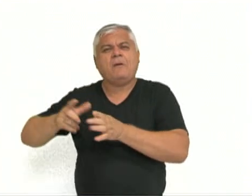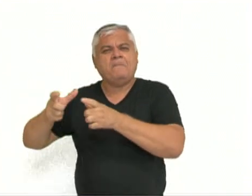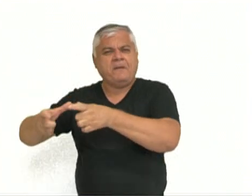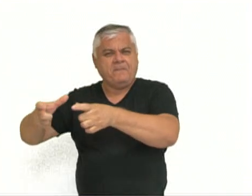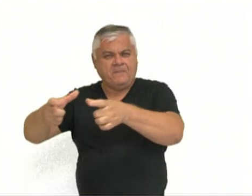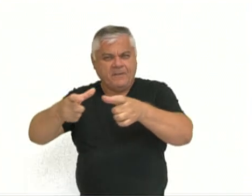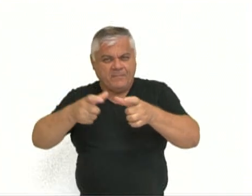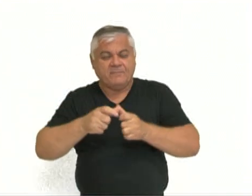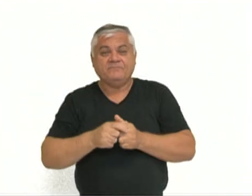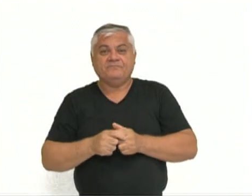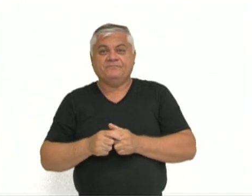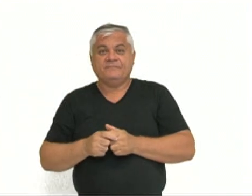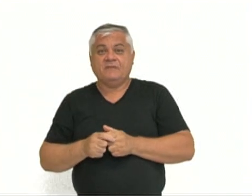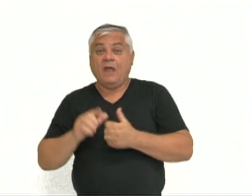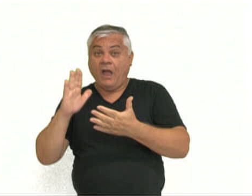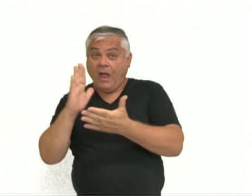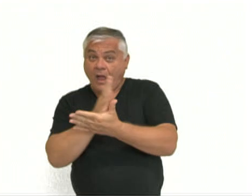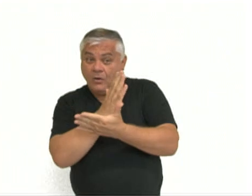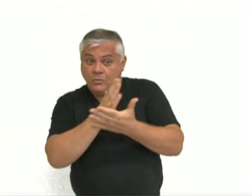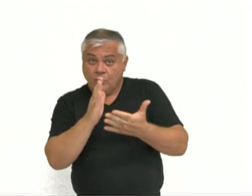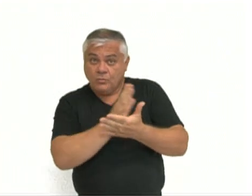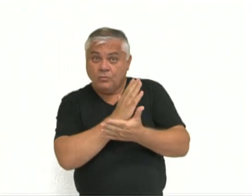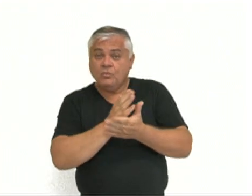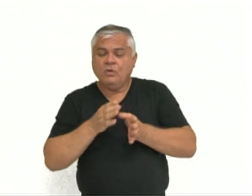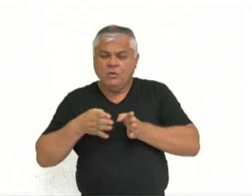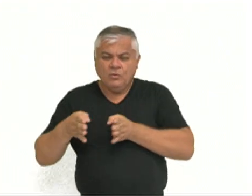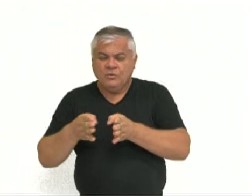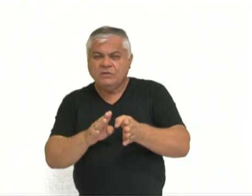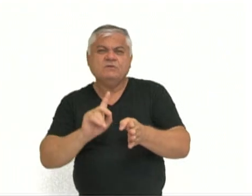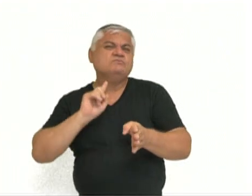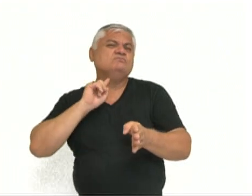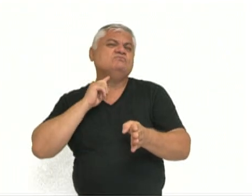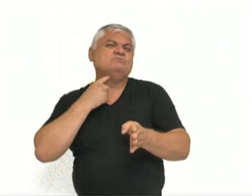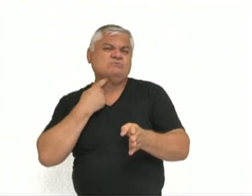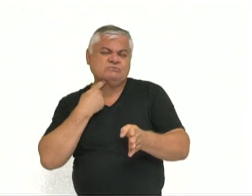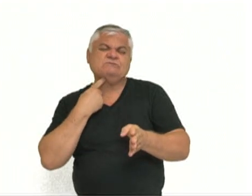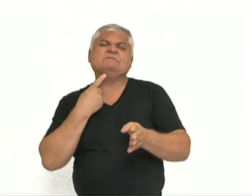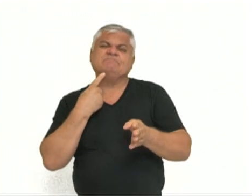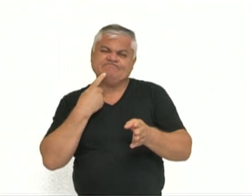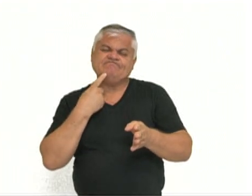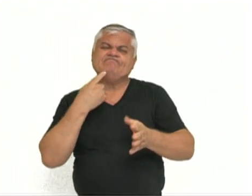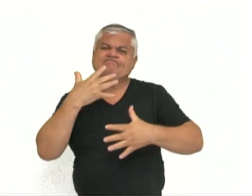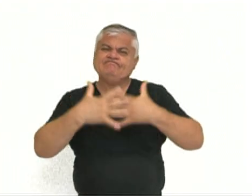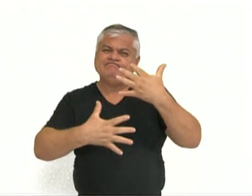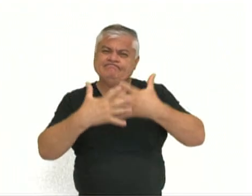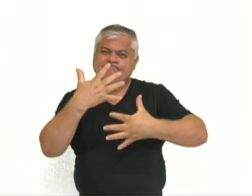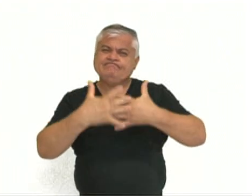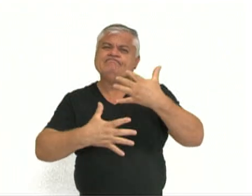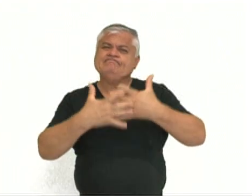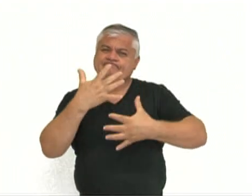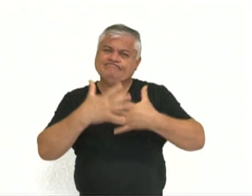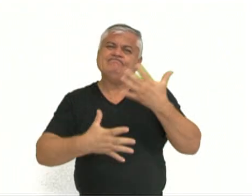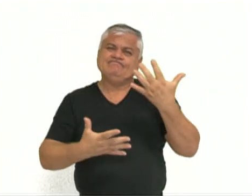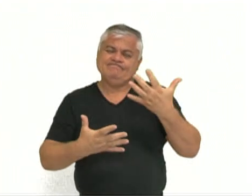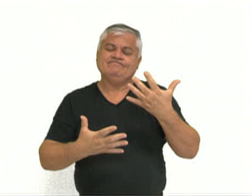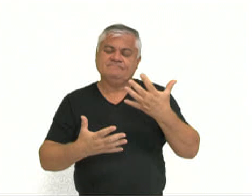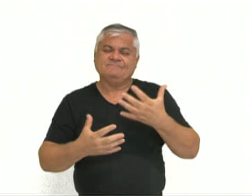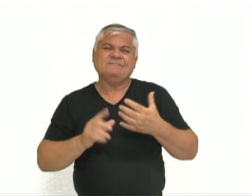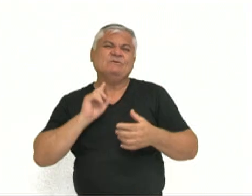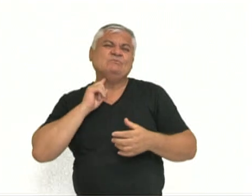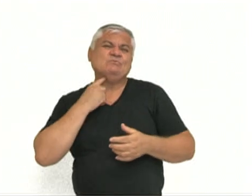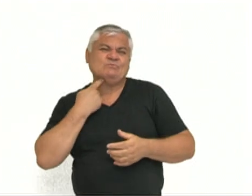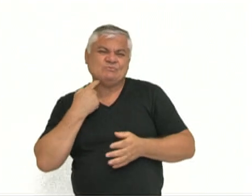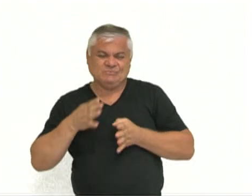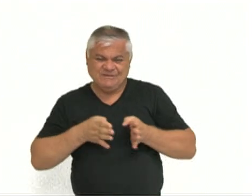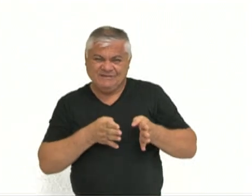em algumas delas a poluição dos rios compromete a qualidade da mesma. Acabei de falar isso, em algumas delas a qualidade do